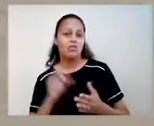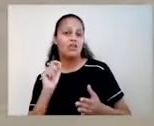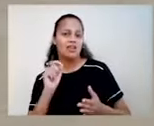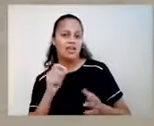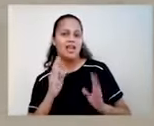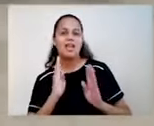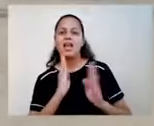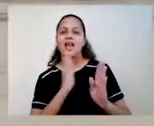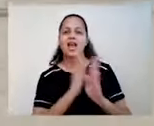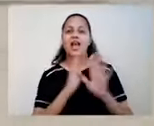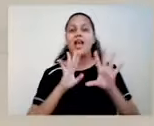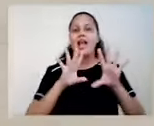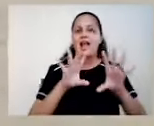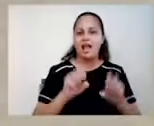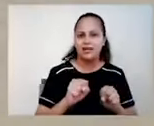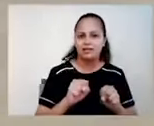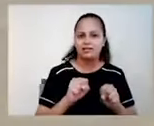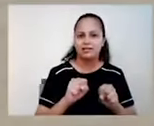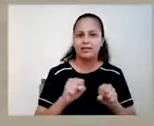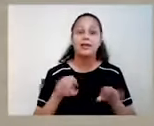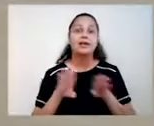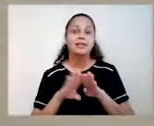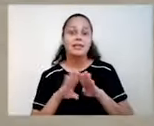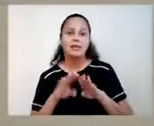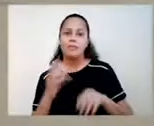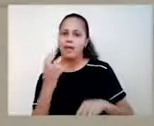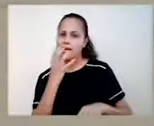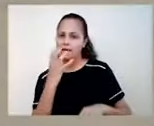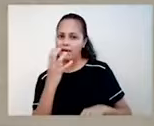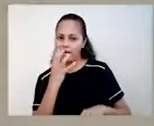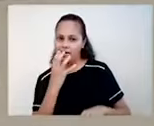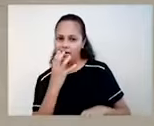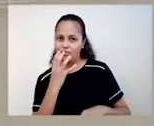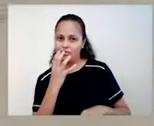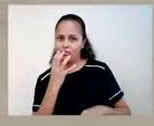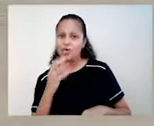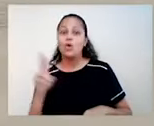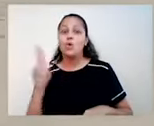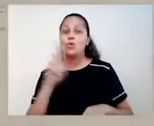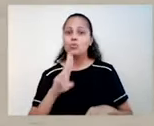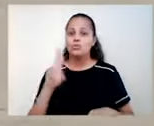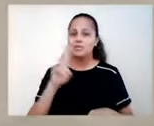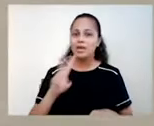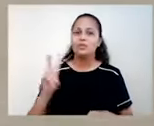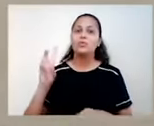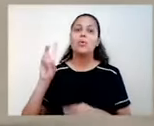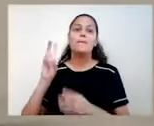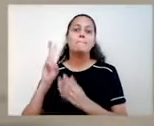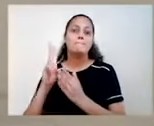que caça, fera ou até cão, já que o termo era utilizado pelos